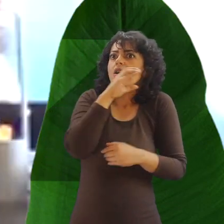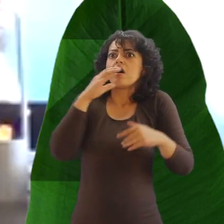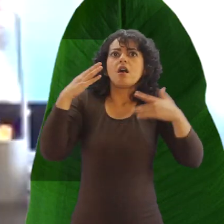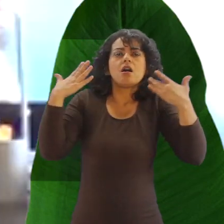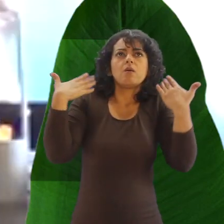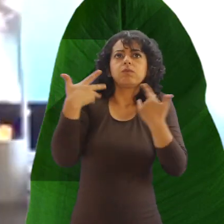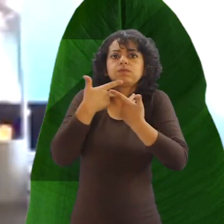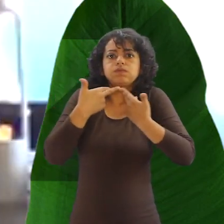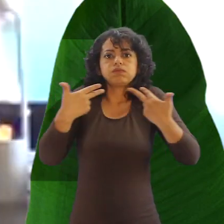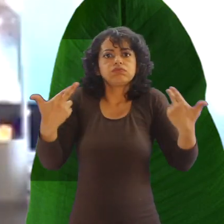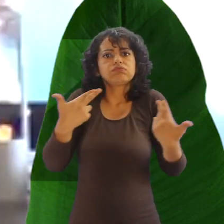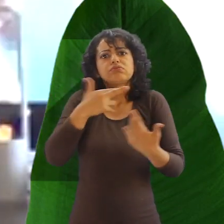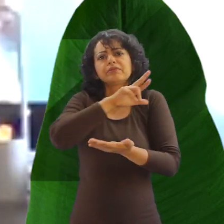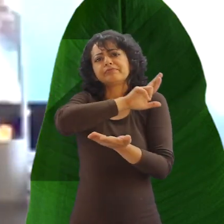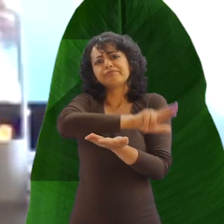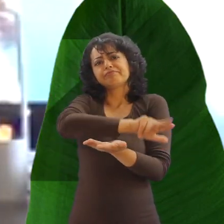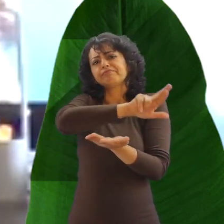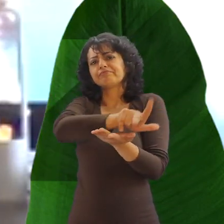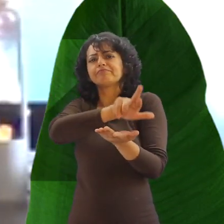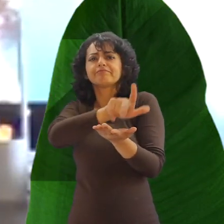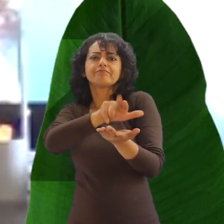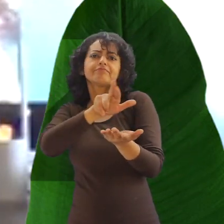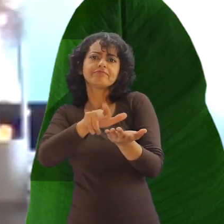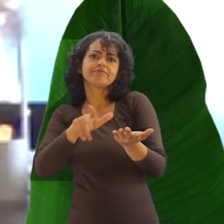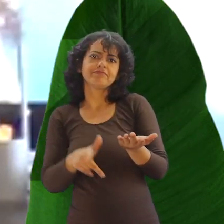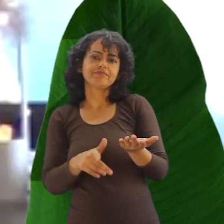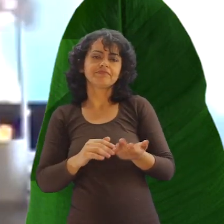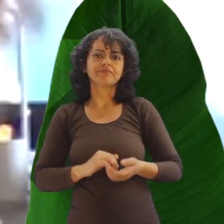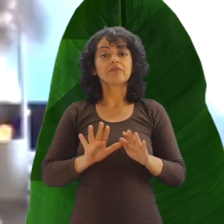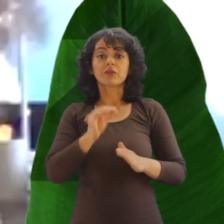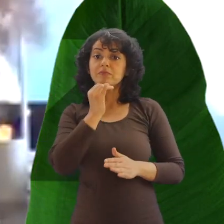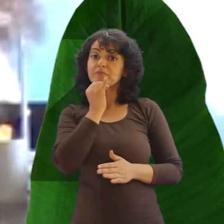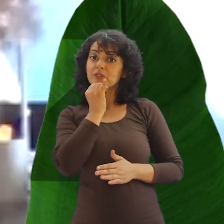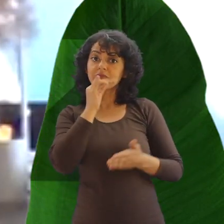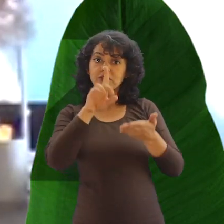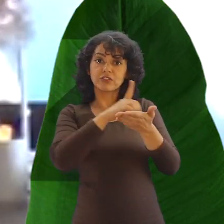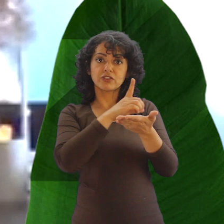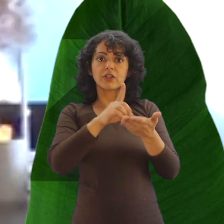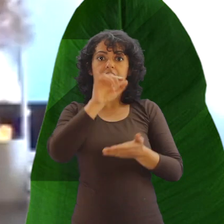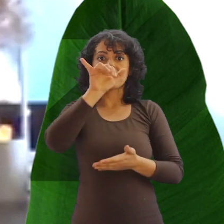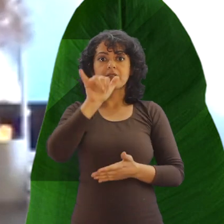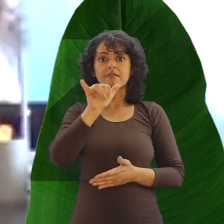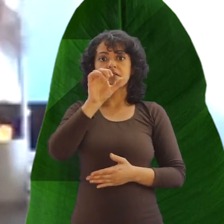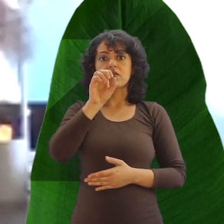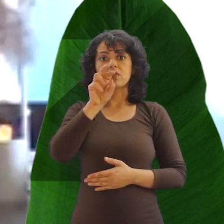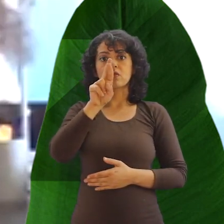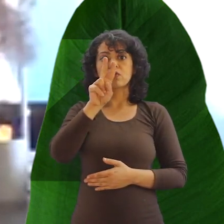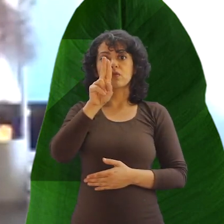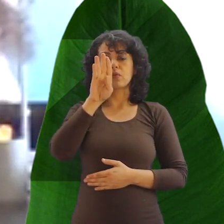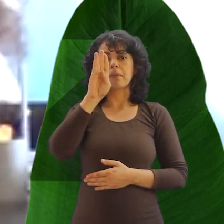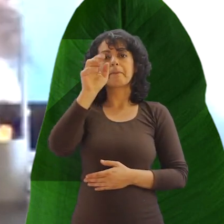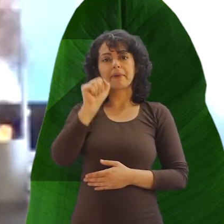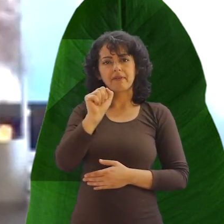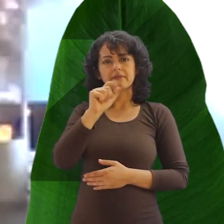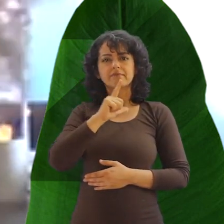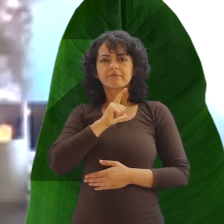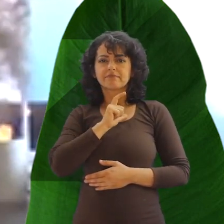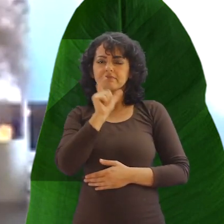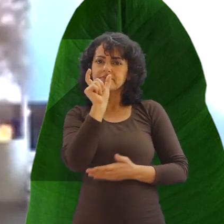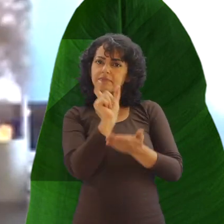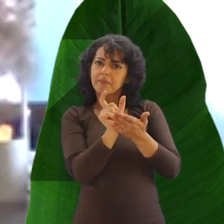outras maneiras de ser. Se você for no dicionário Urubá e encontrar lá a Larindiô, você vai encontrar a seguinte tradução: artista do